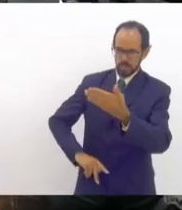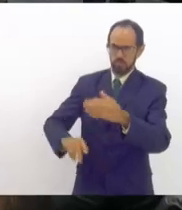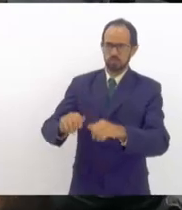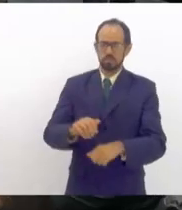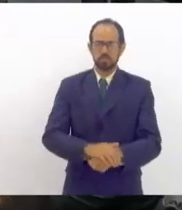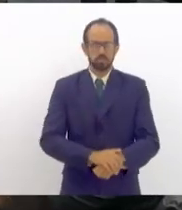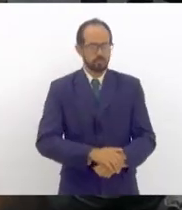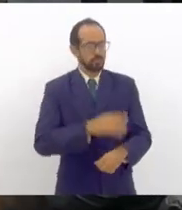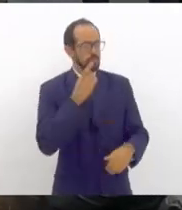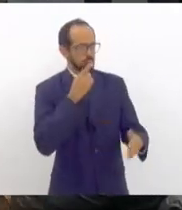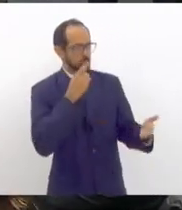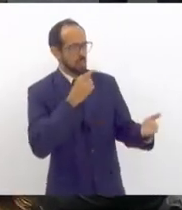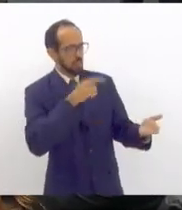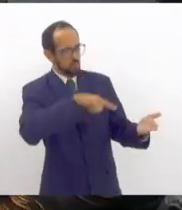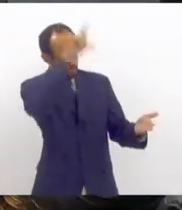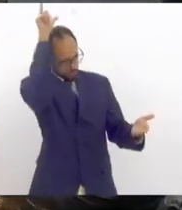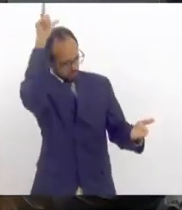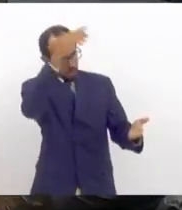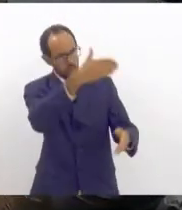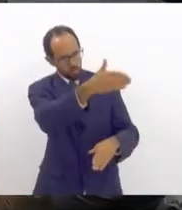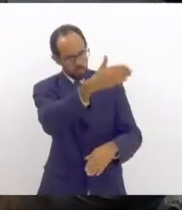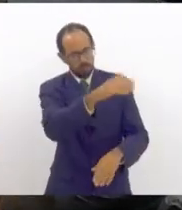Deputado Luiz Paulo